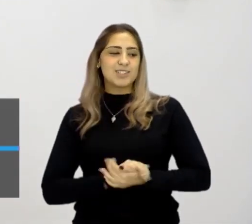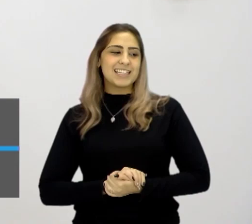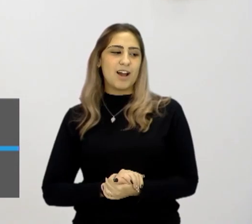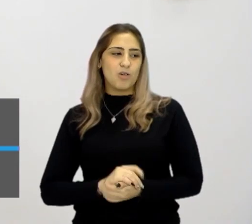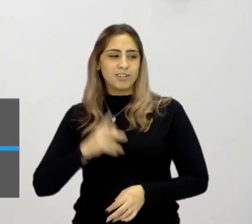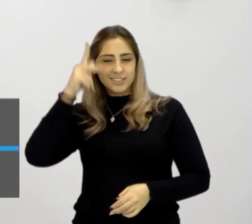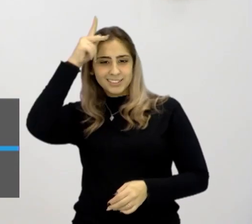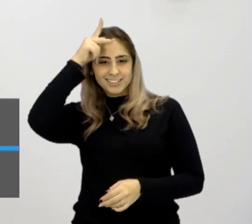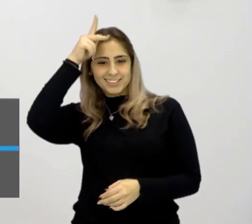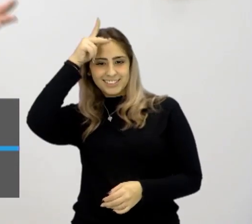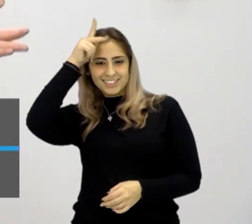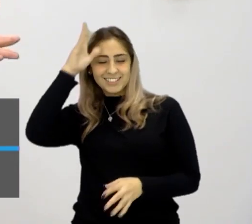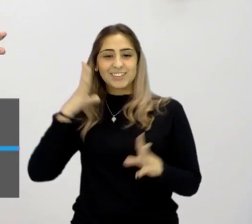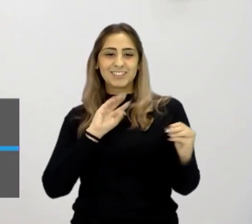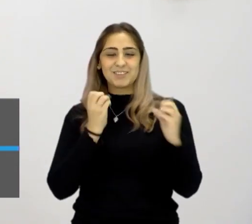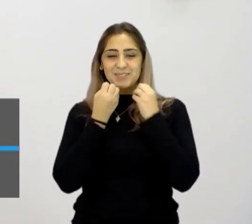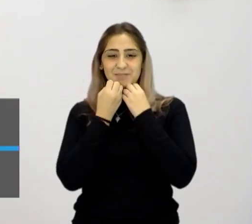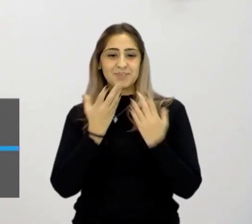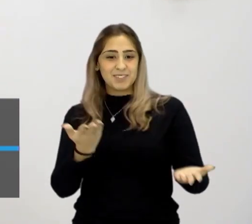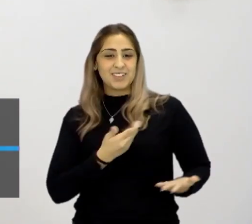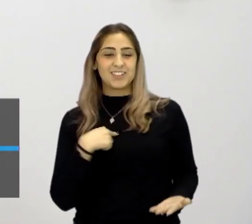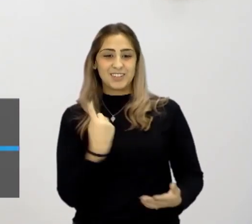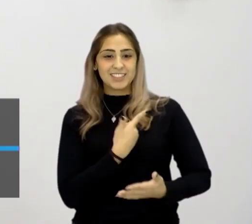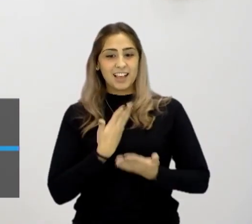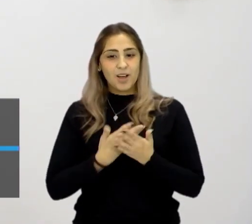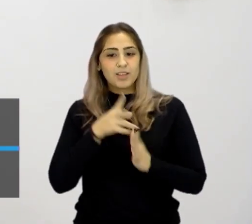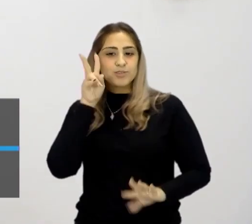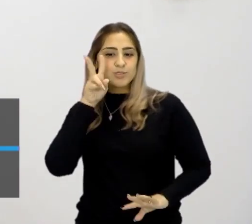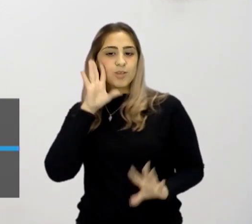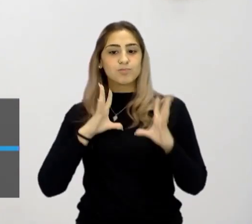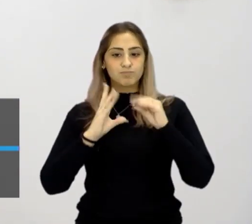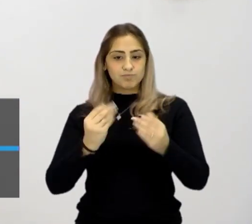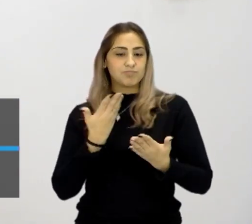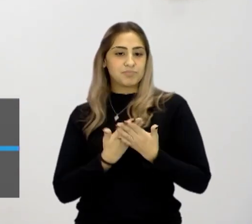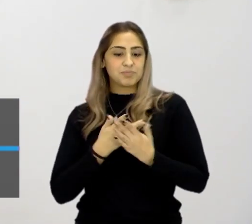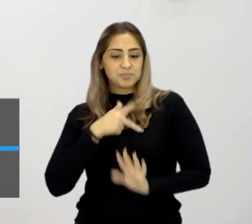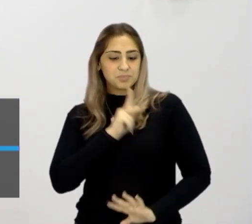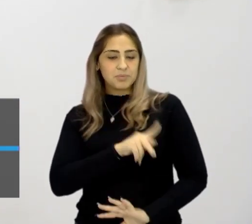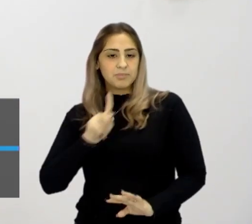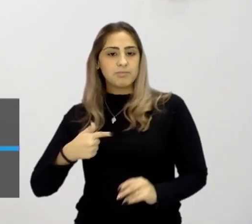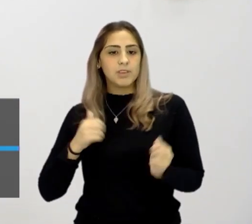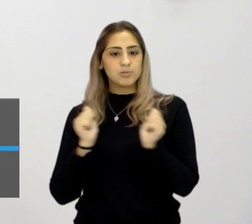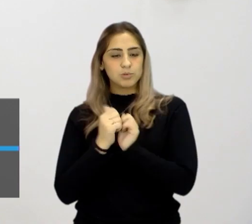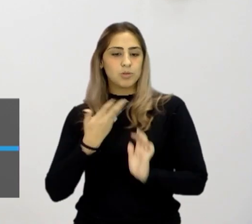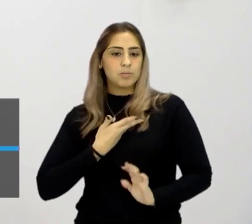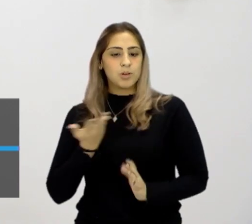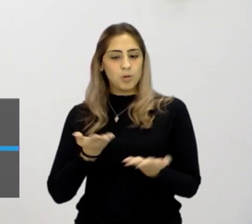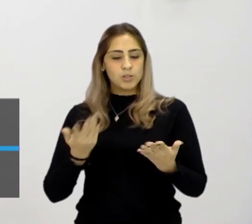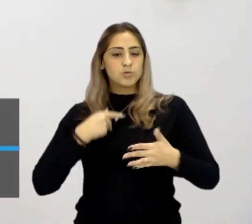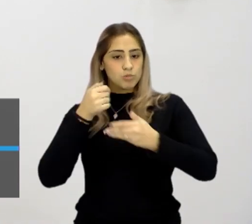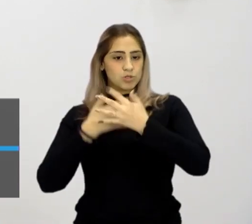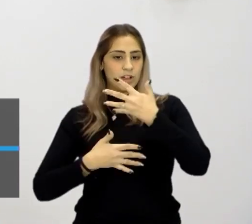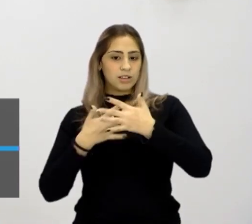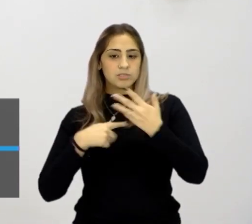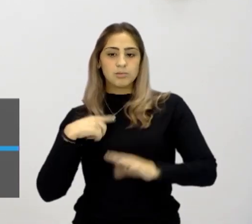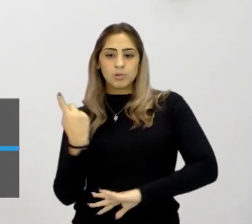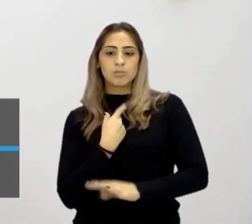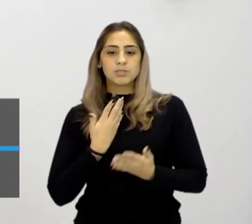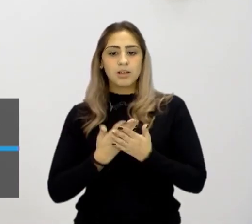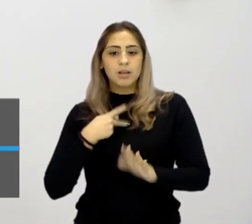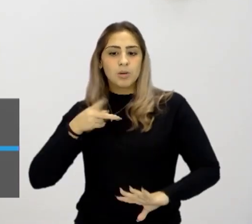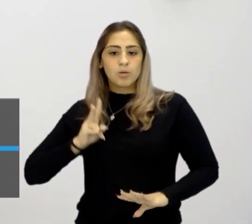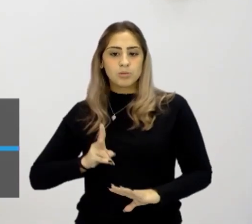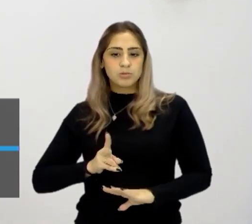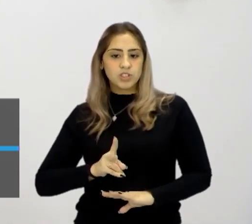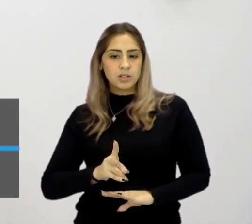Kátia. Então, sejam bem-vindos à nossa aula de História, todos os alunos, todos os professores que estão comigo aqui no chat. Essa aula é continuação,